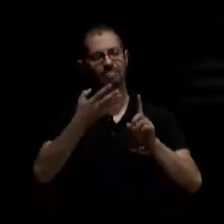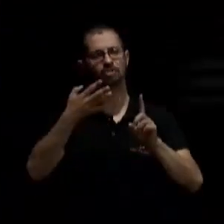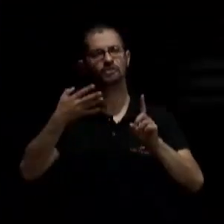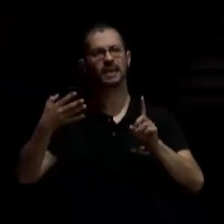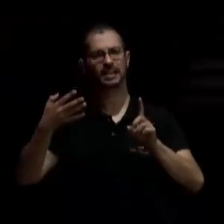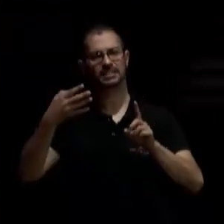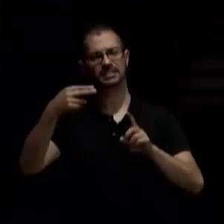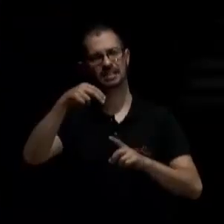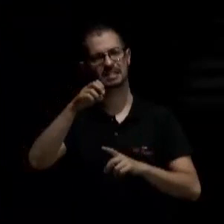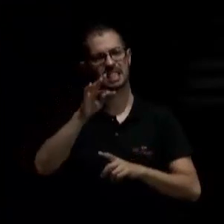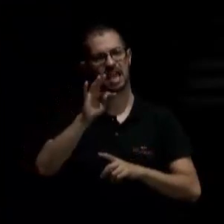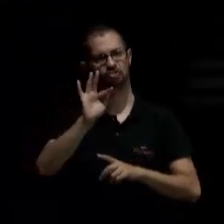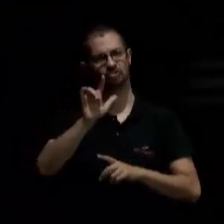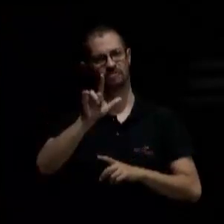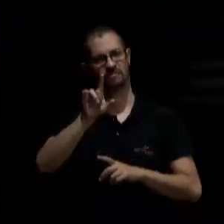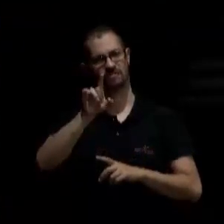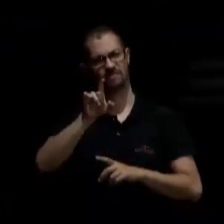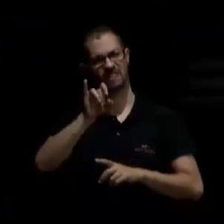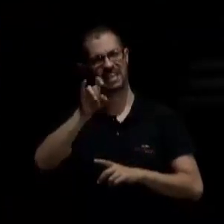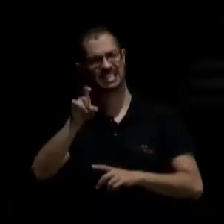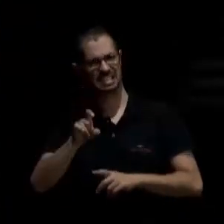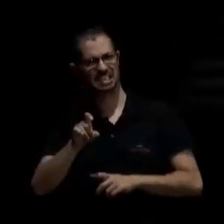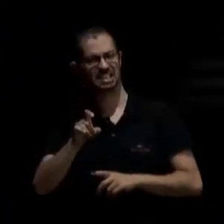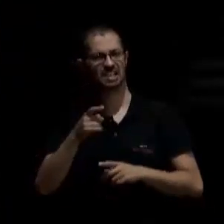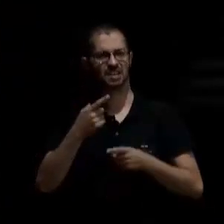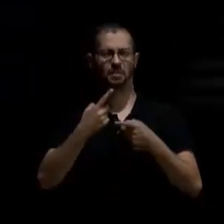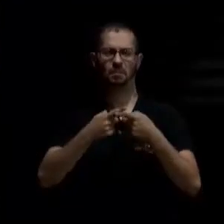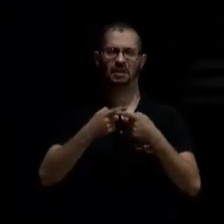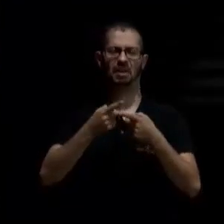Netflix, porque a gente vê